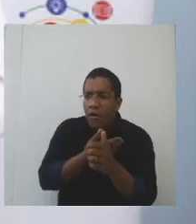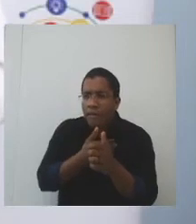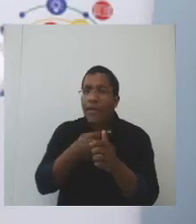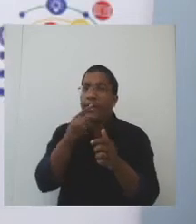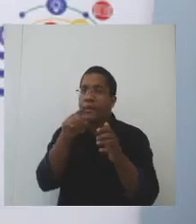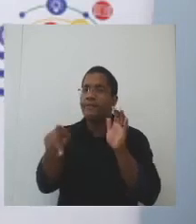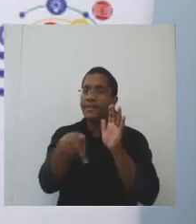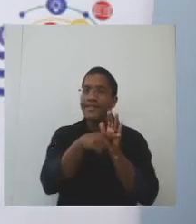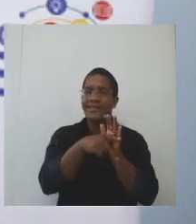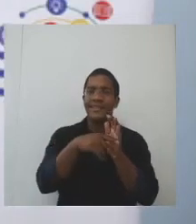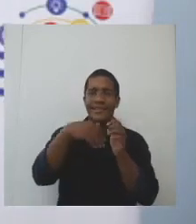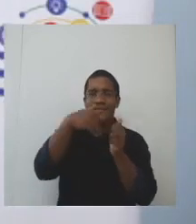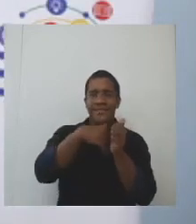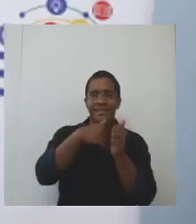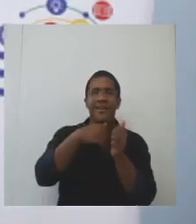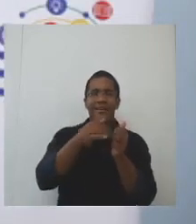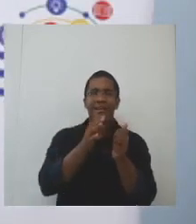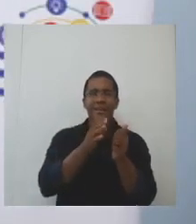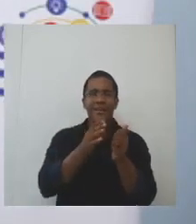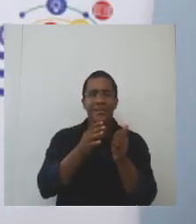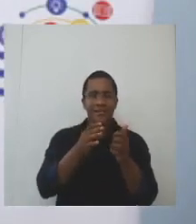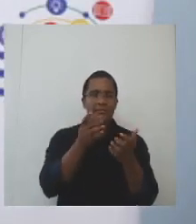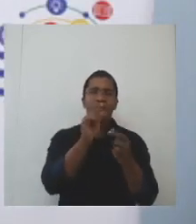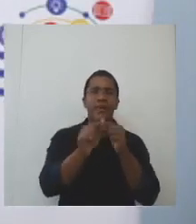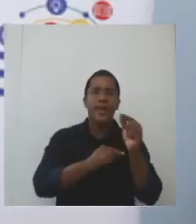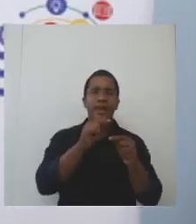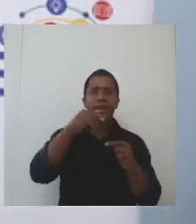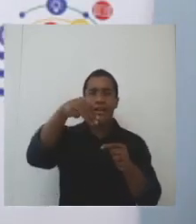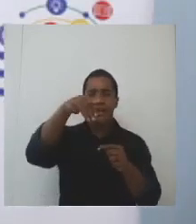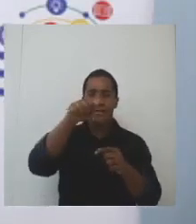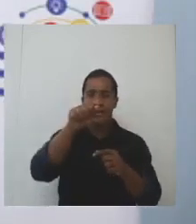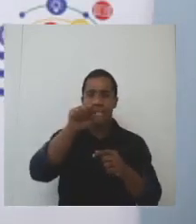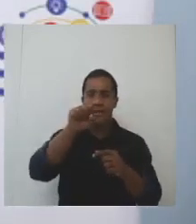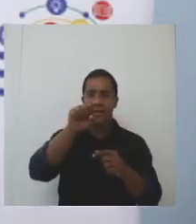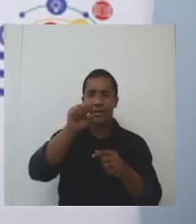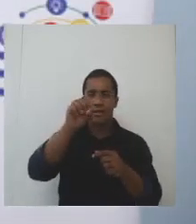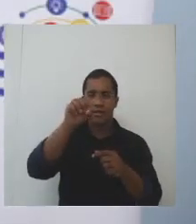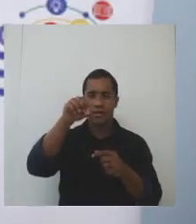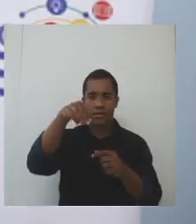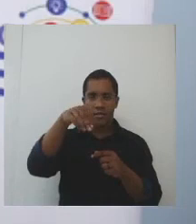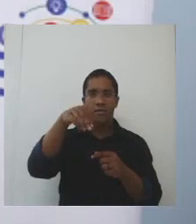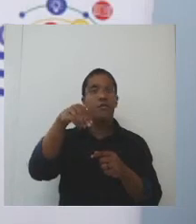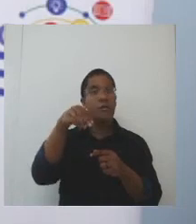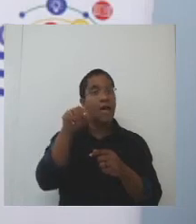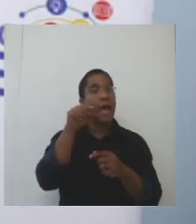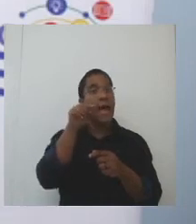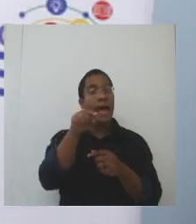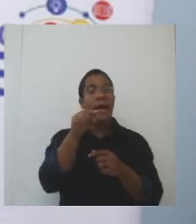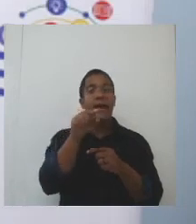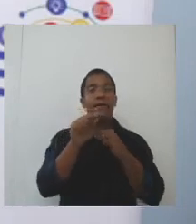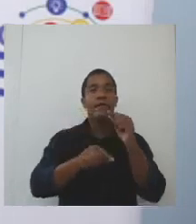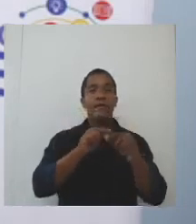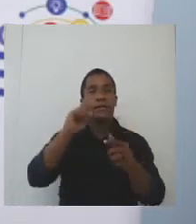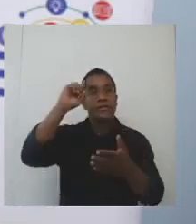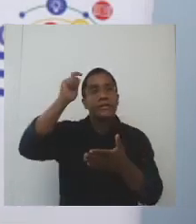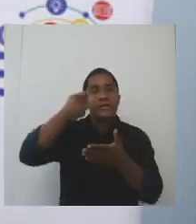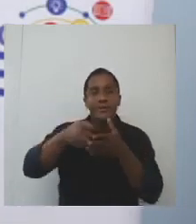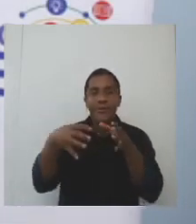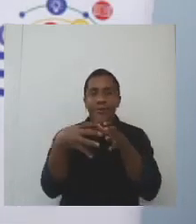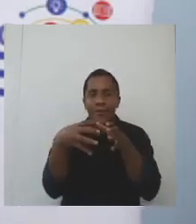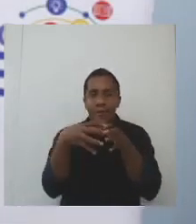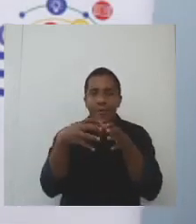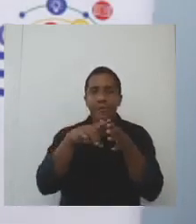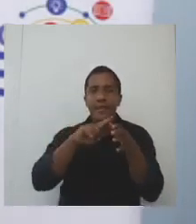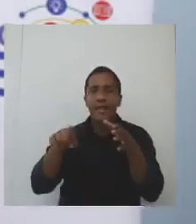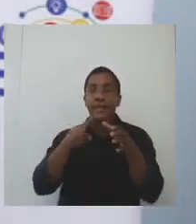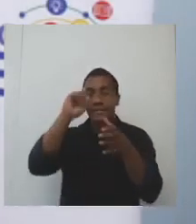secreta, a famosa maçonaria, e os maçons resolvem, então, nesse momento, né, fazer uma festa no dia